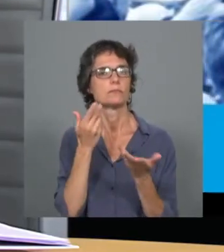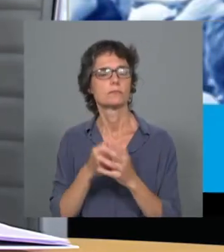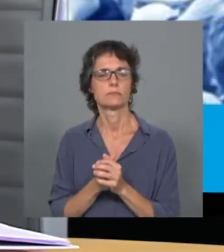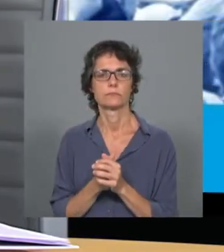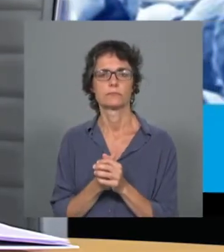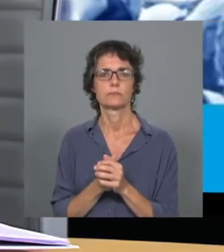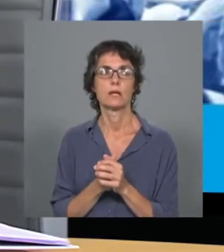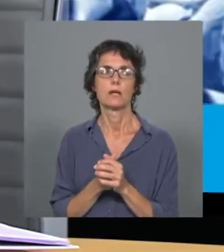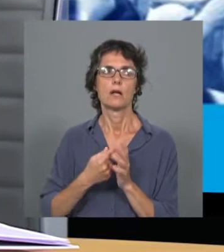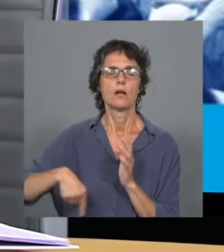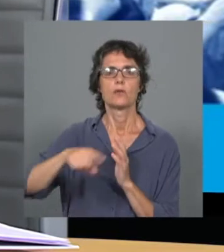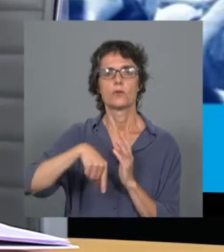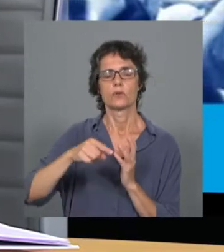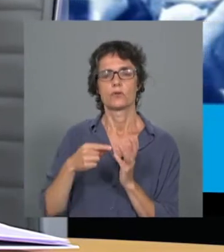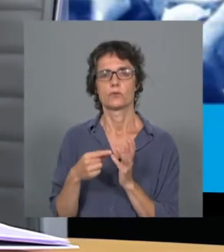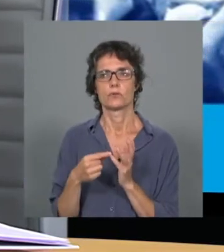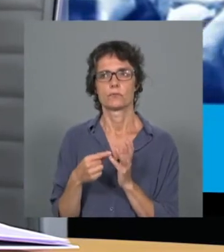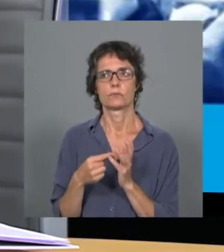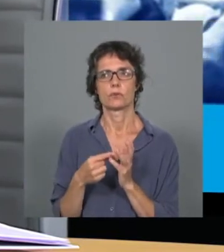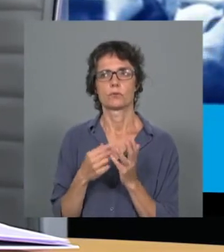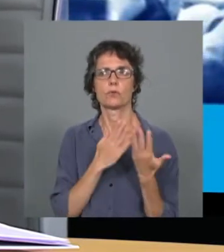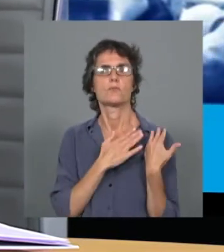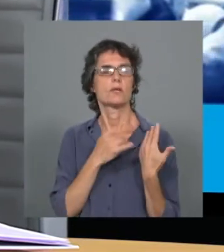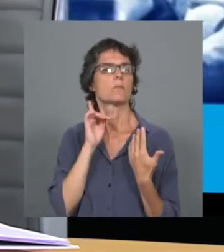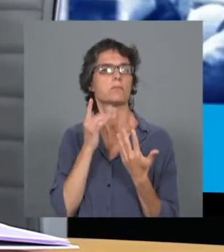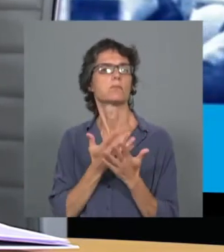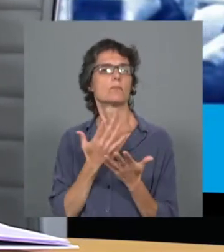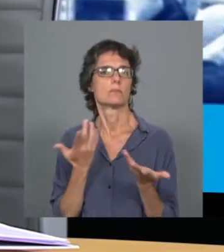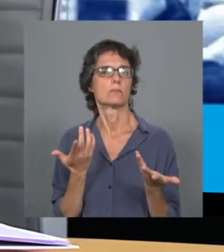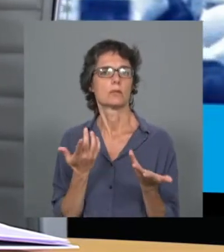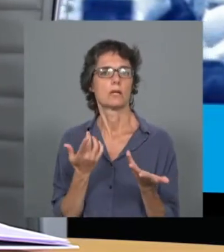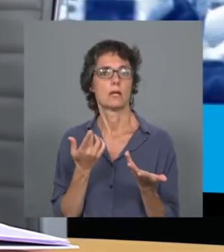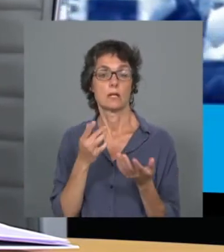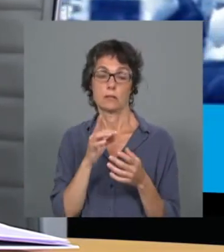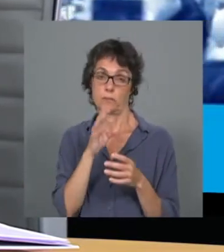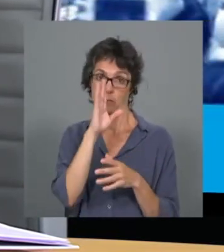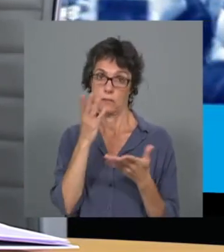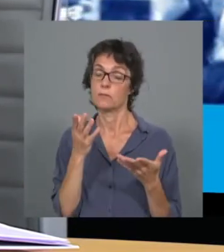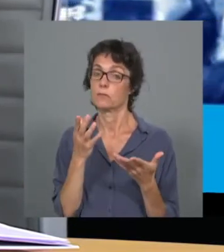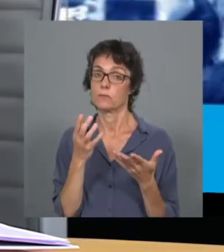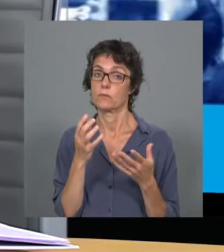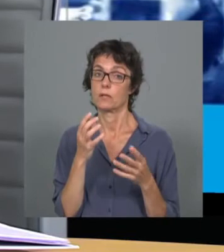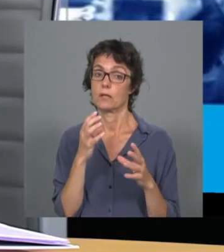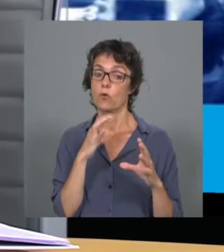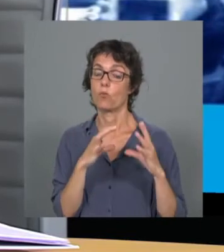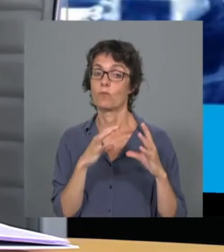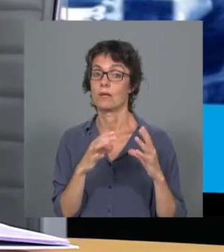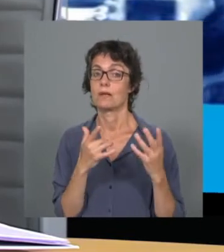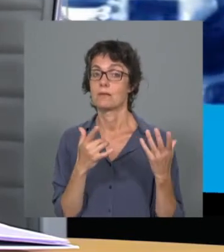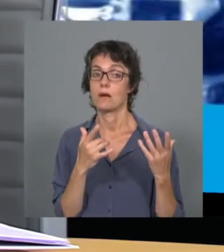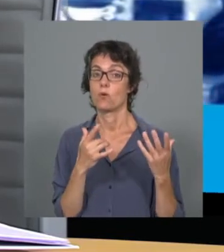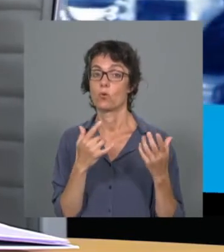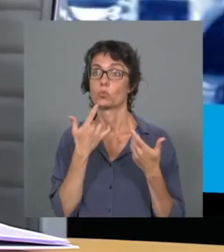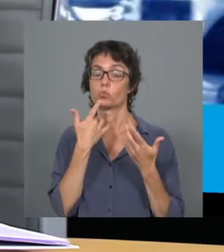feito estar sempre a falar sobre comunicação, até porque sem a comunicação, efetivamente, como ela acontece, seja aqui, como estamos a fazer